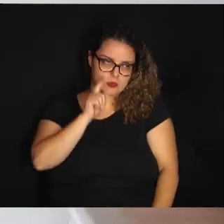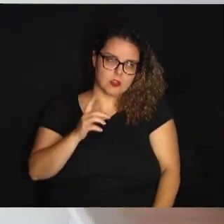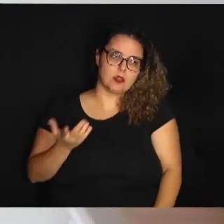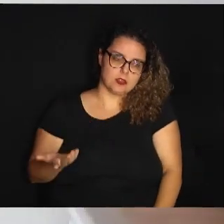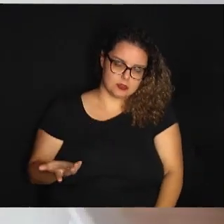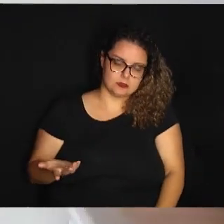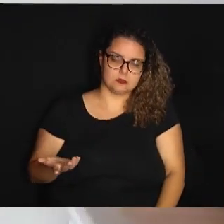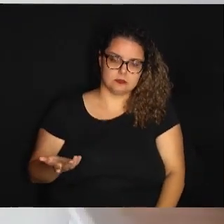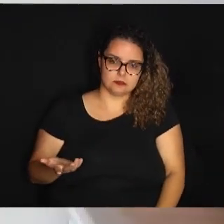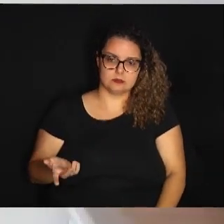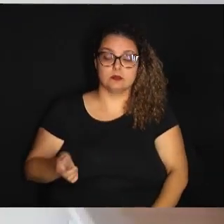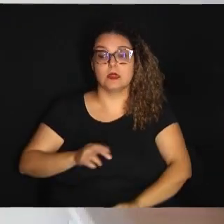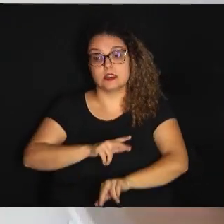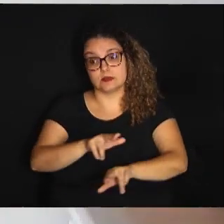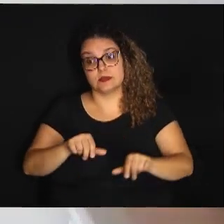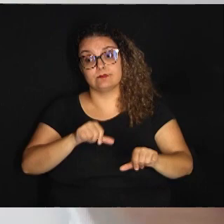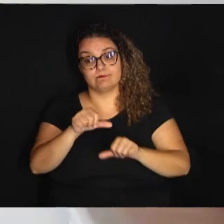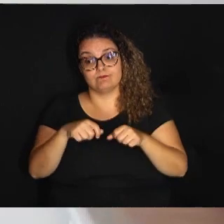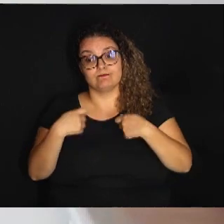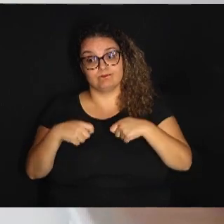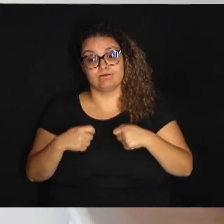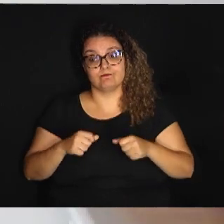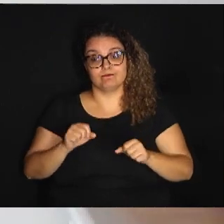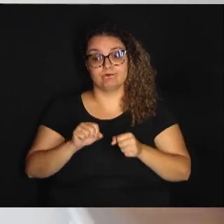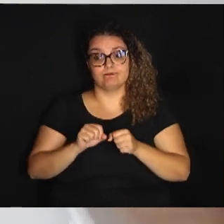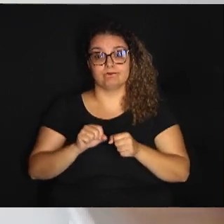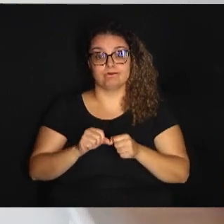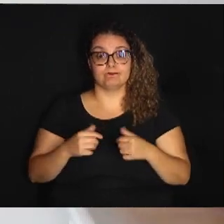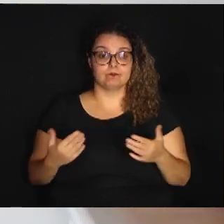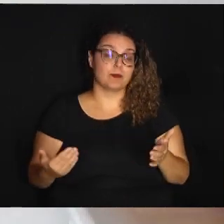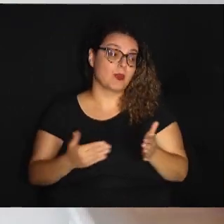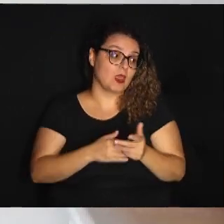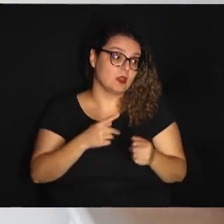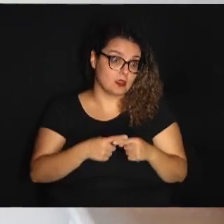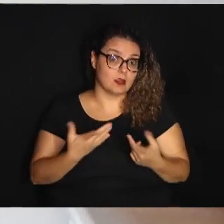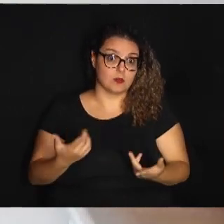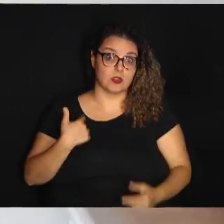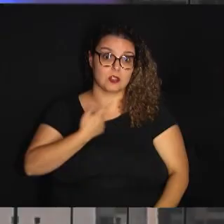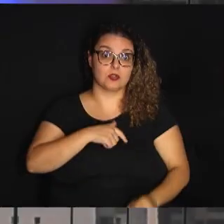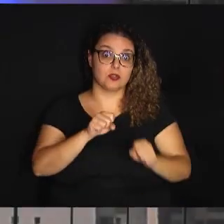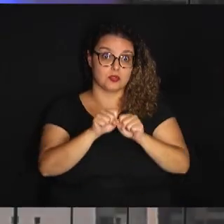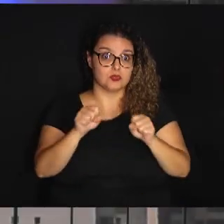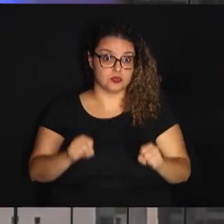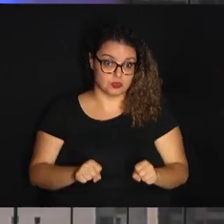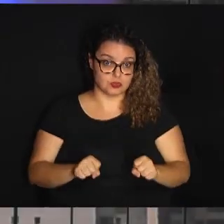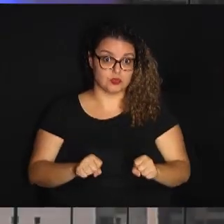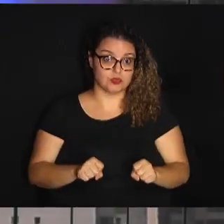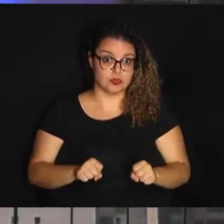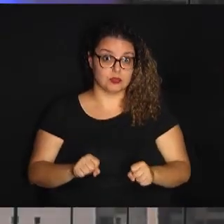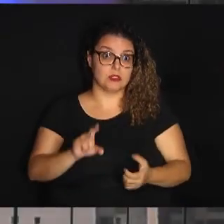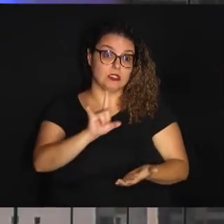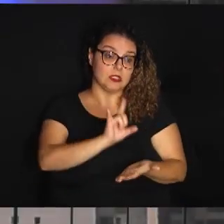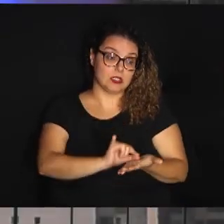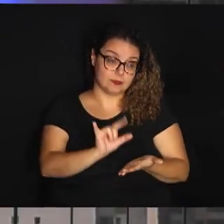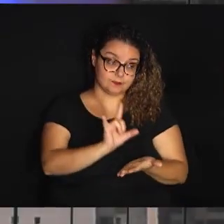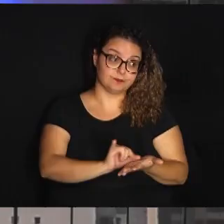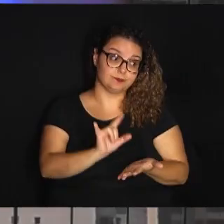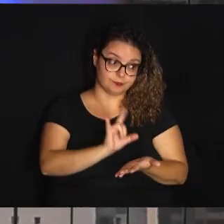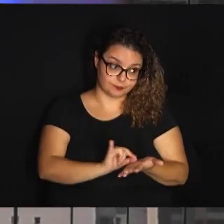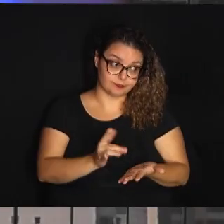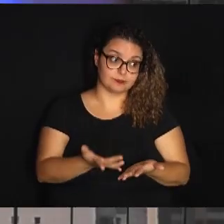privada, a gente consegue. Mas muitas mudanças precisam ser feitas. Até porque a gente está num sistema que é o